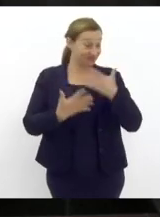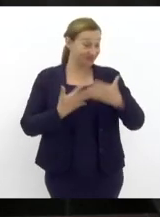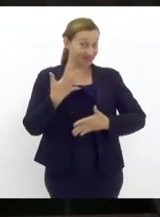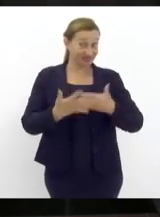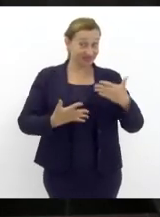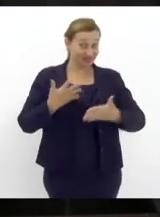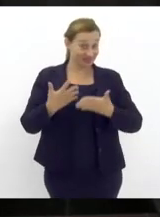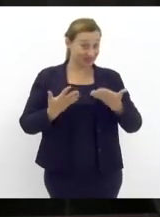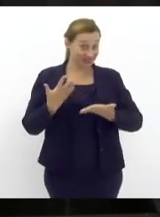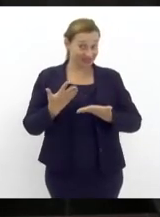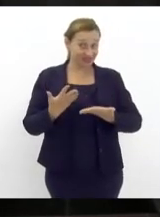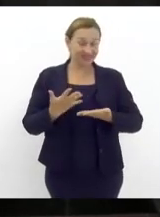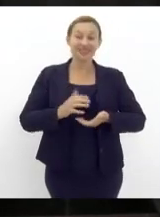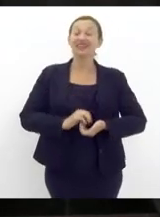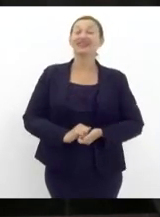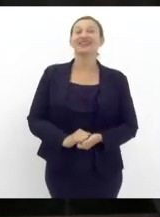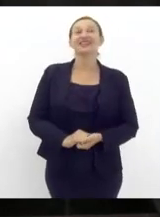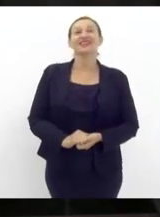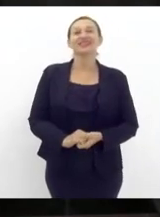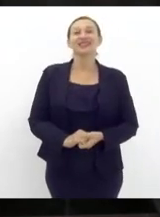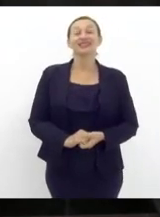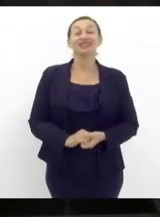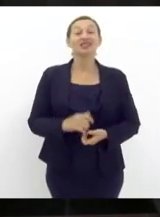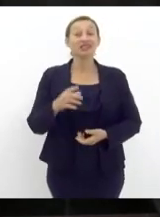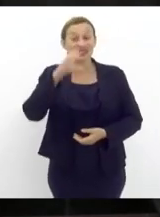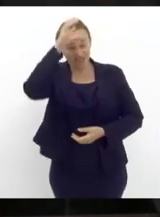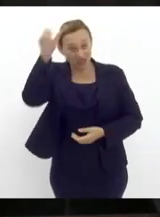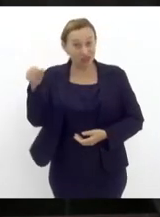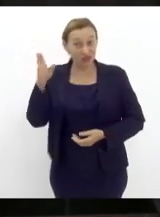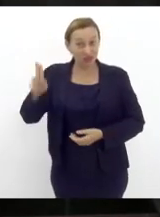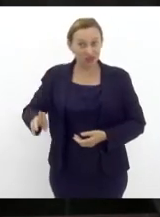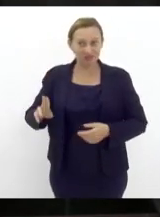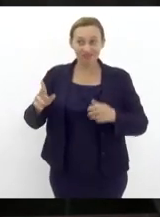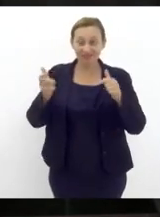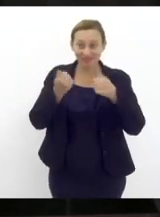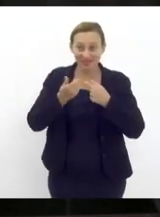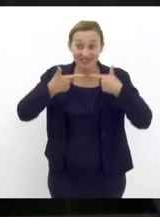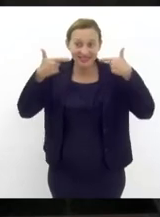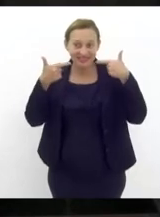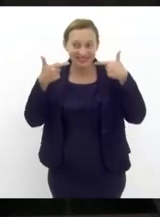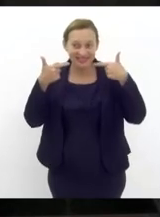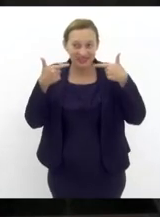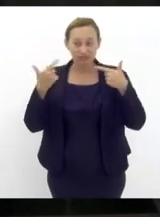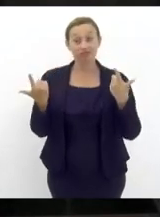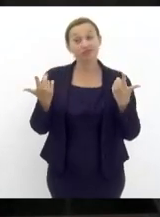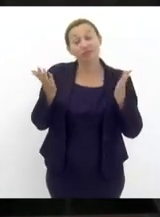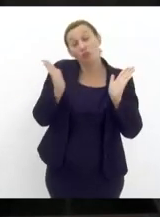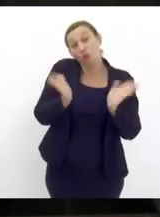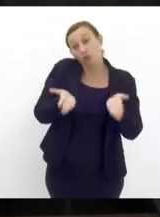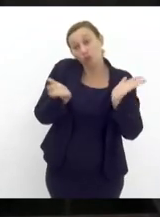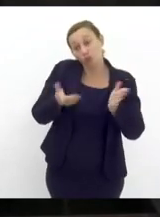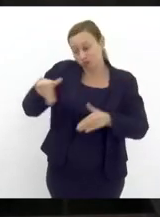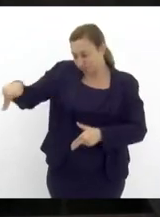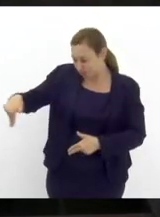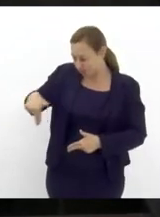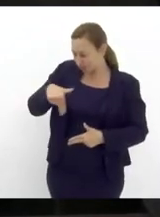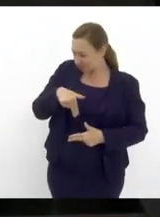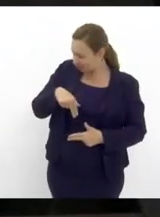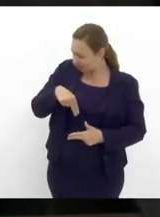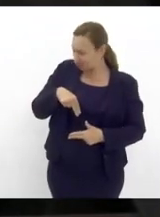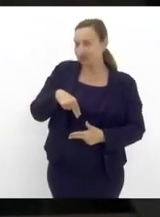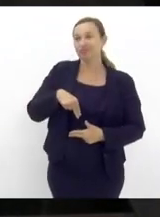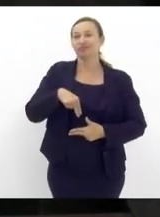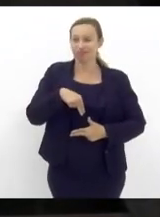presidindo o nosso plenário tia Ju apesar do sorriso que estampa no meu rosto hoje que me traz aqui